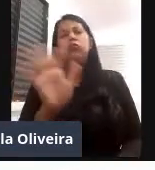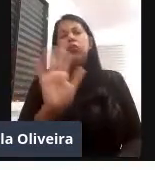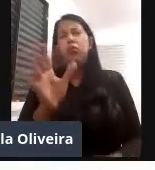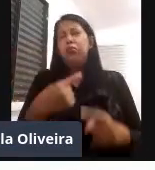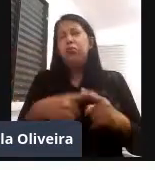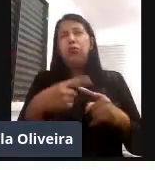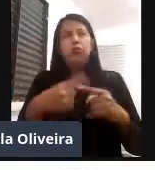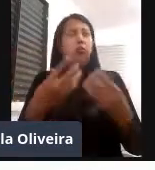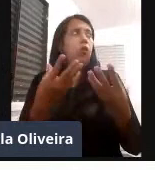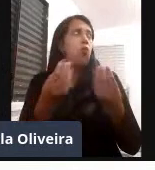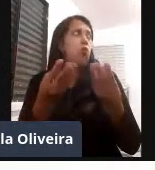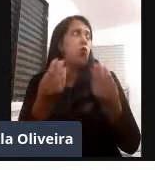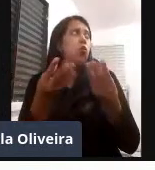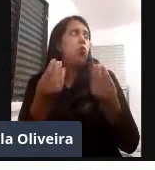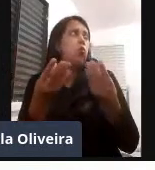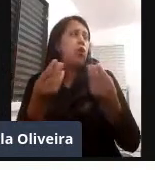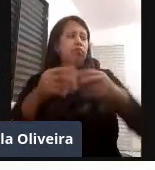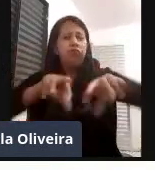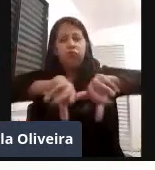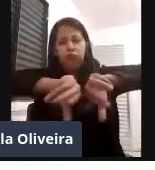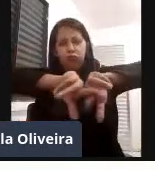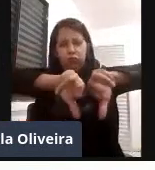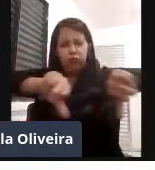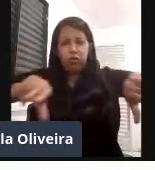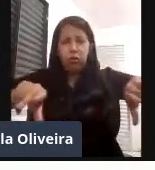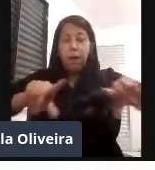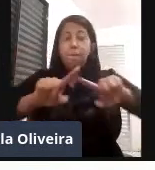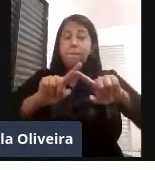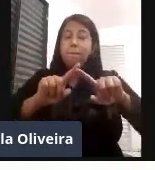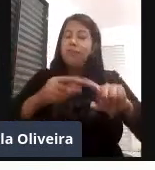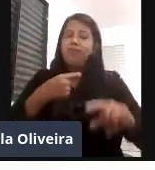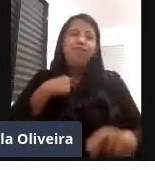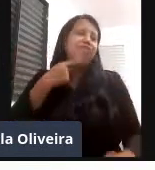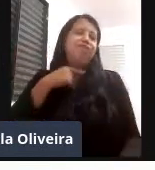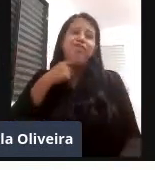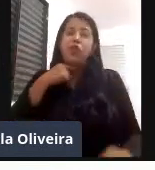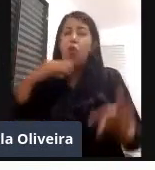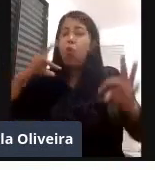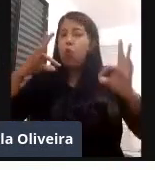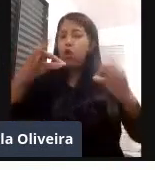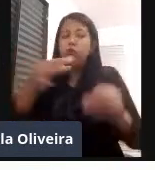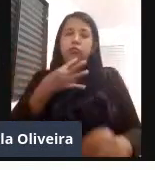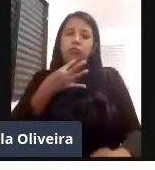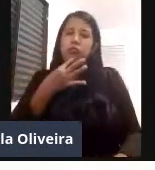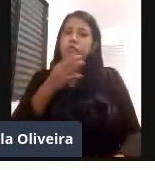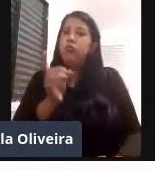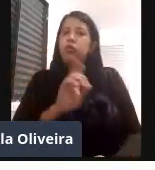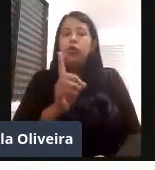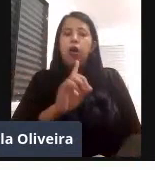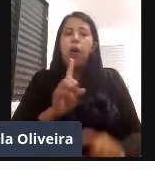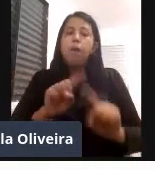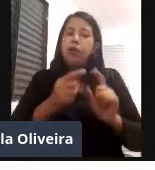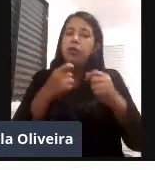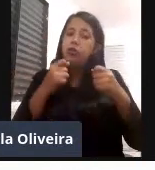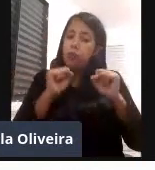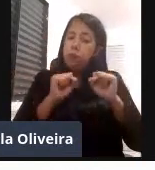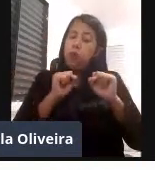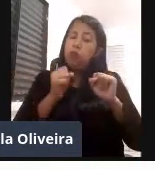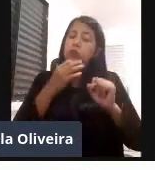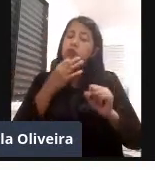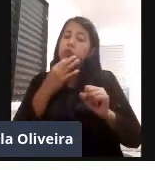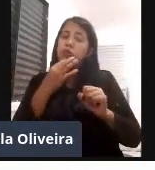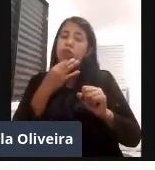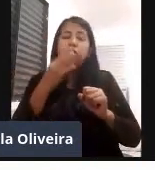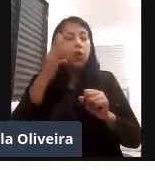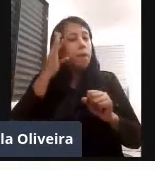ser impossível a gente conhecer todas, mas a gente consegue saber ali quais são as principais bases de dados